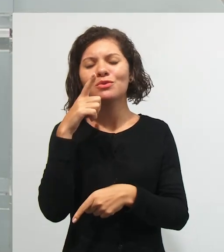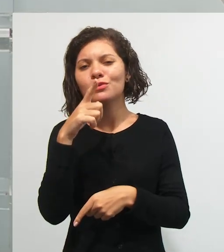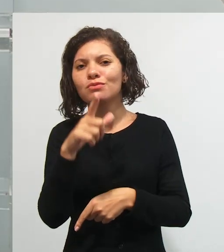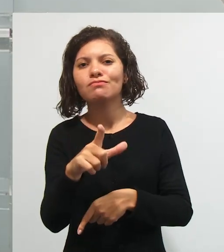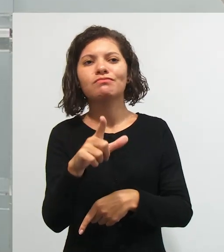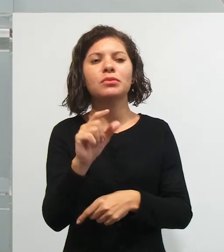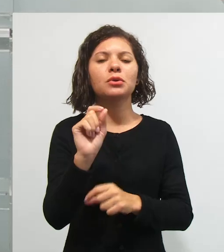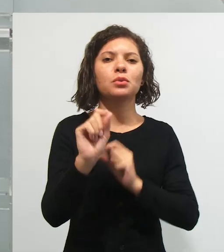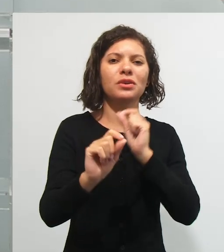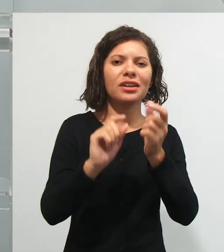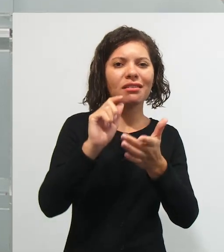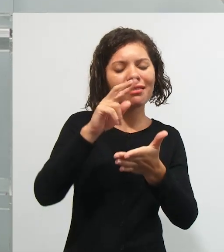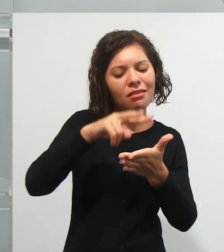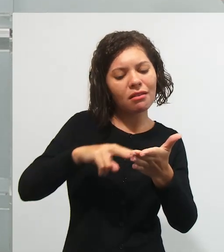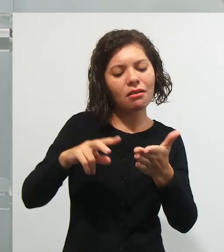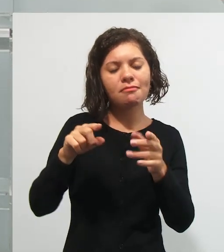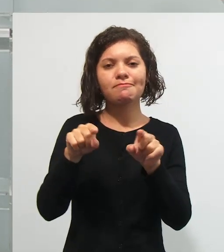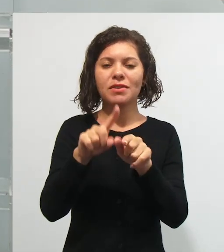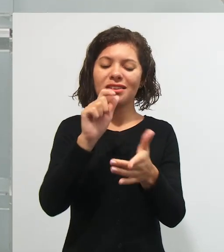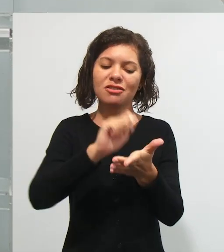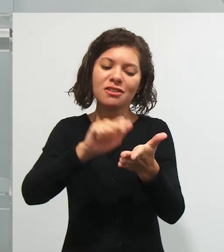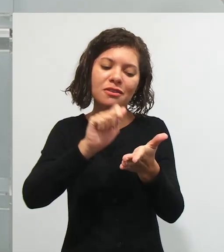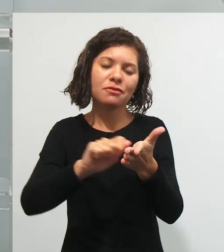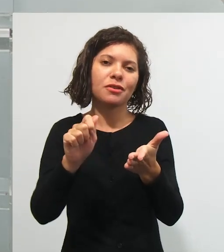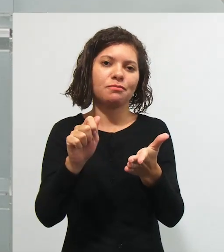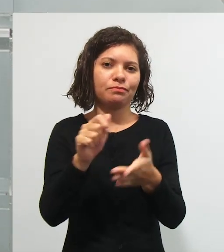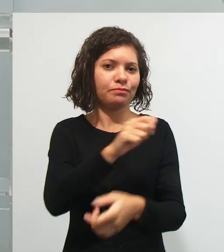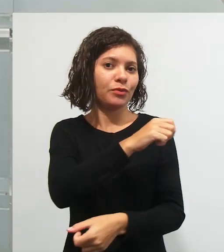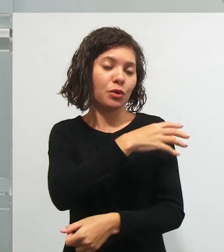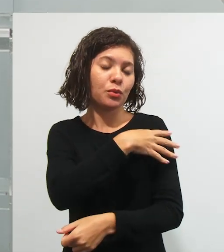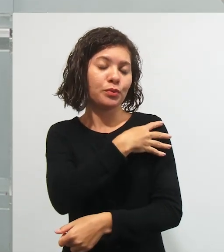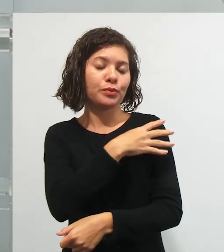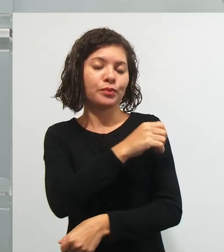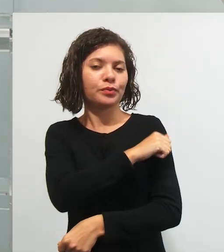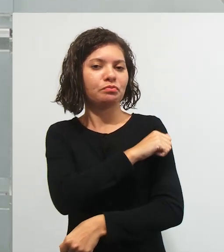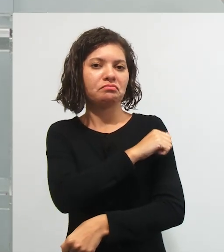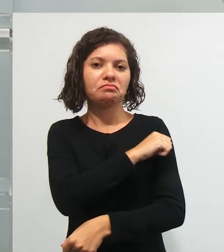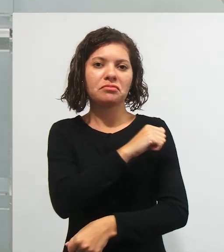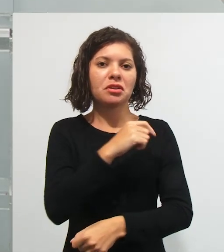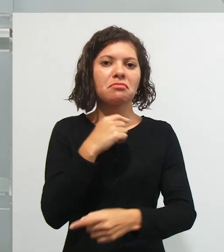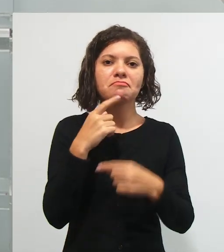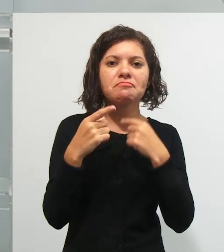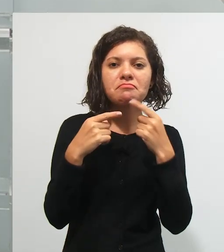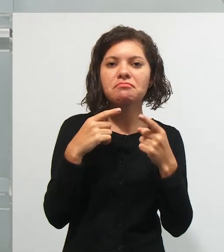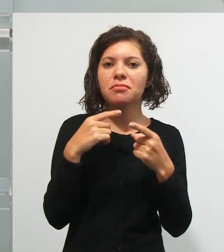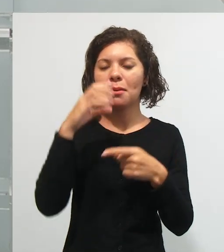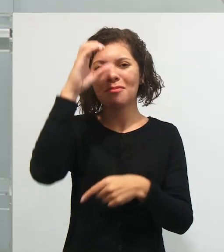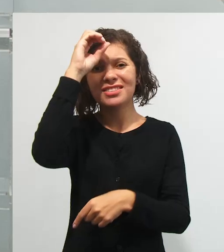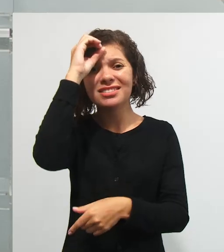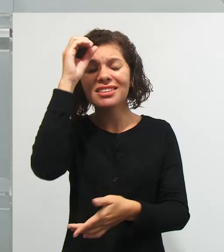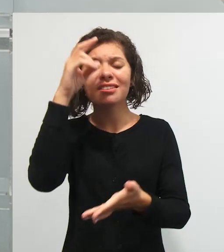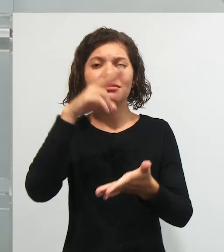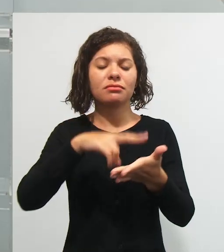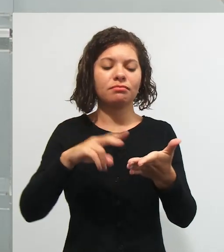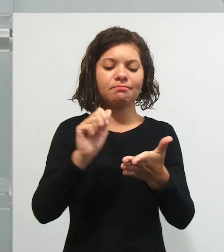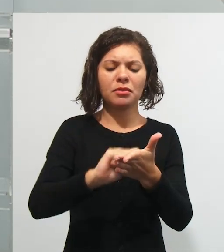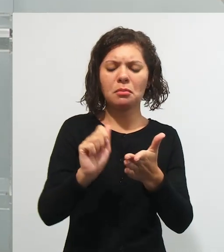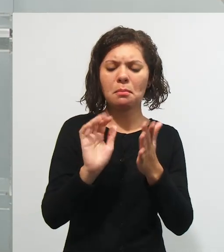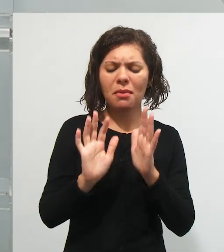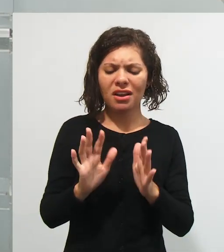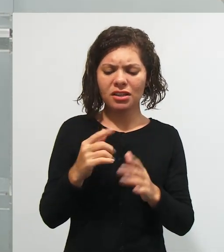escrever. Já estão no 4º ano e não conseguem ler e escrever. E aí eu vou fazer o quê? Mas por que eles não conseguem ler e escrever ainda? O que